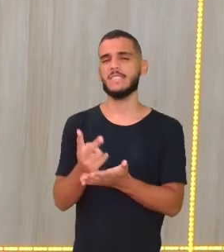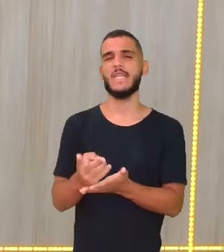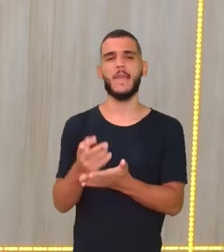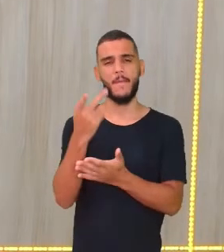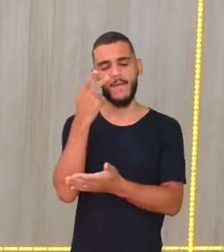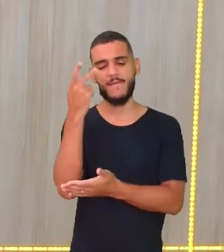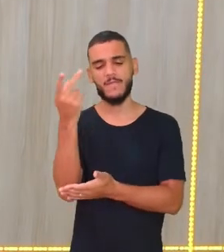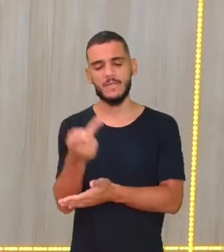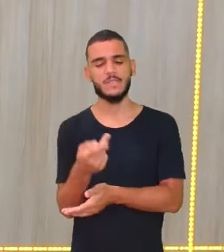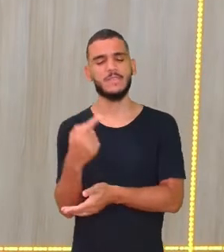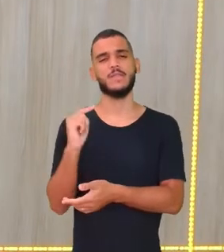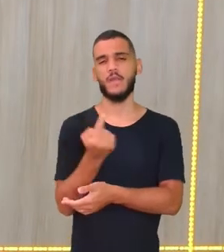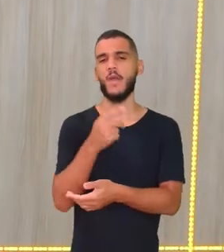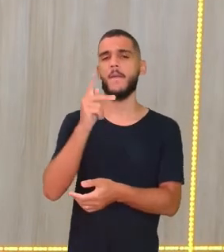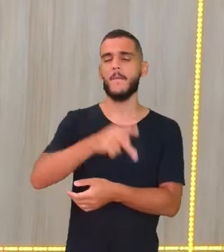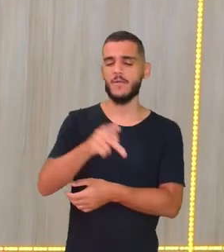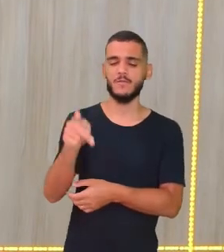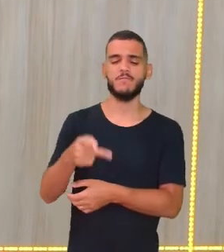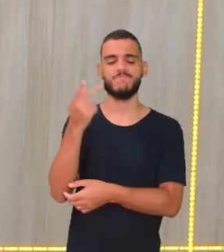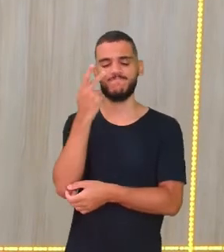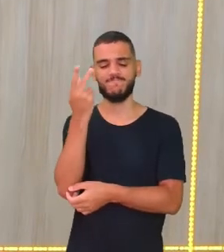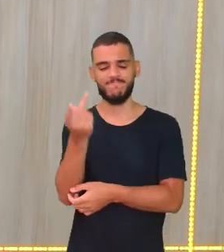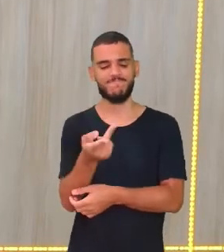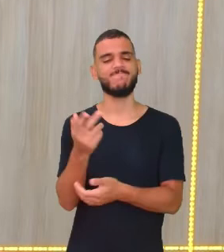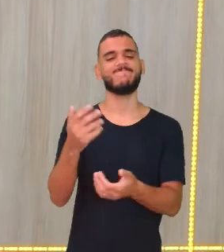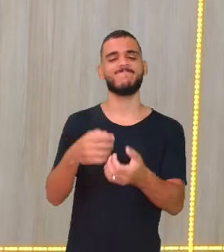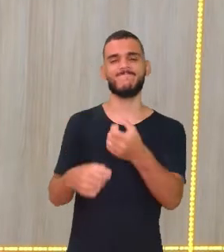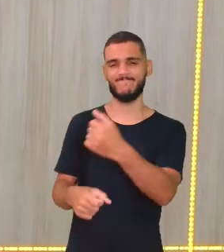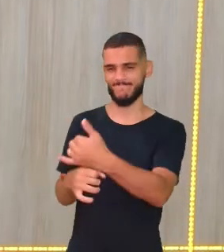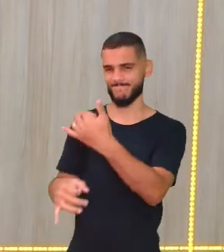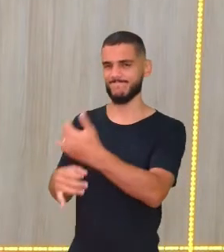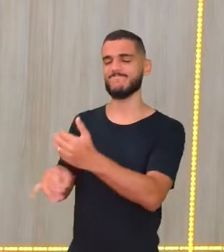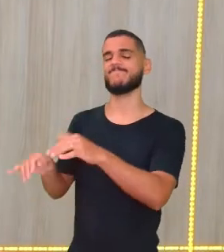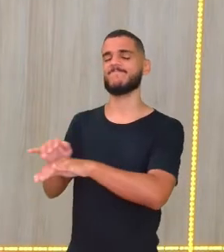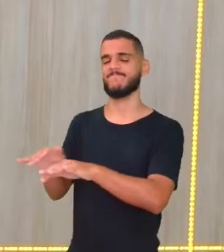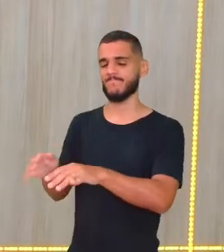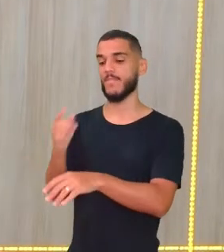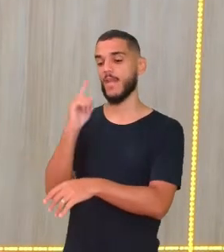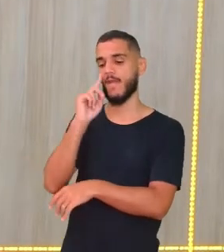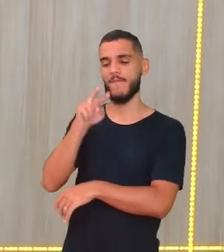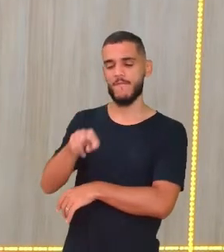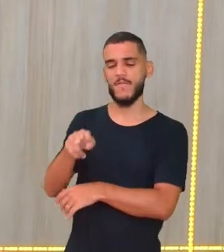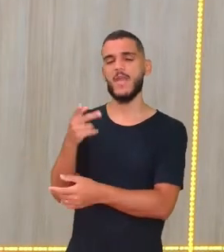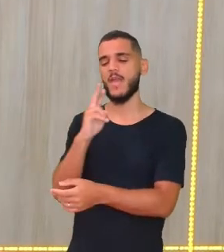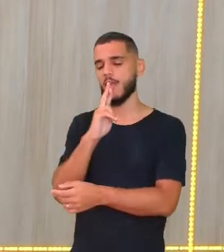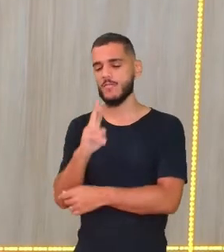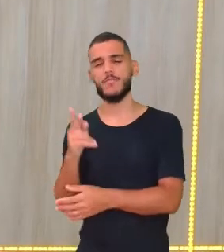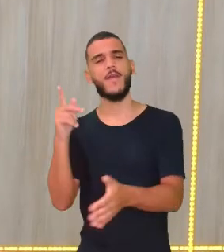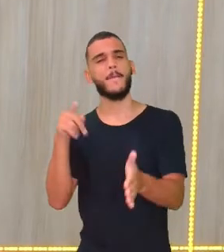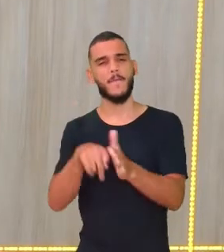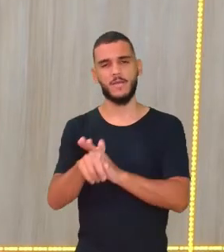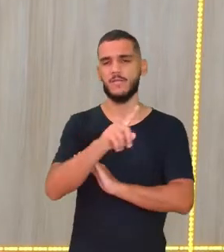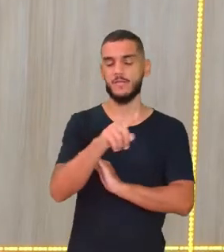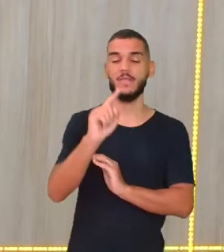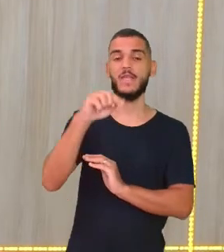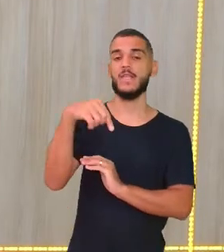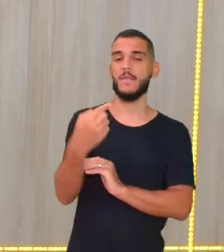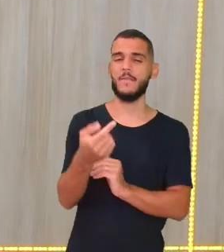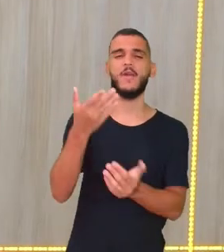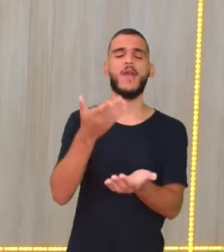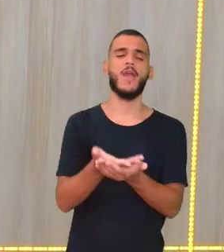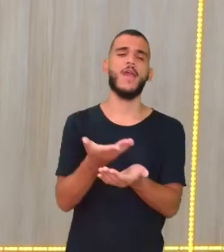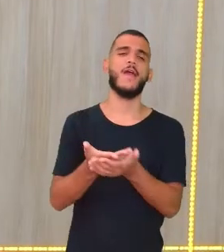Nós, professores, estamos visitando lá o chat e podemos responder você mesmo depois que a